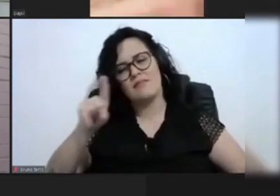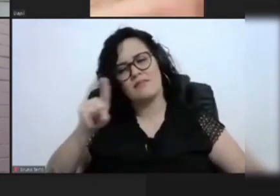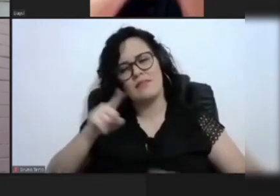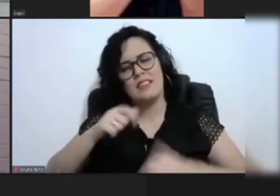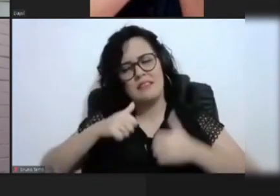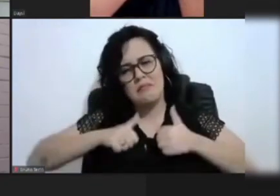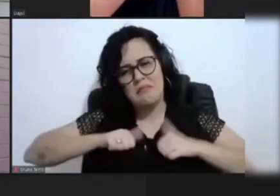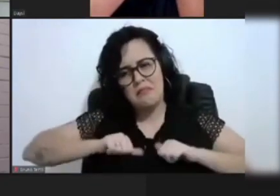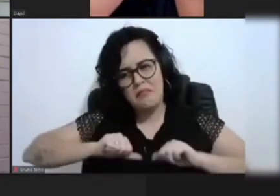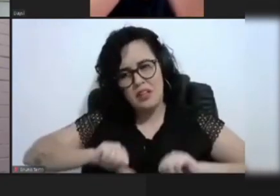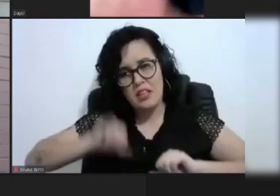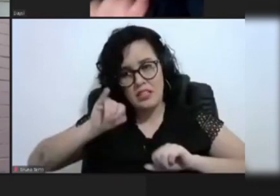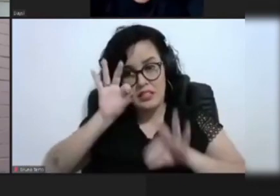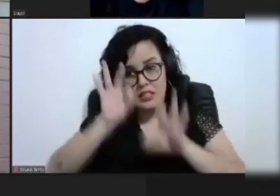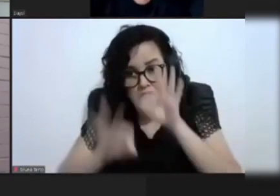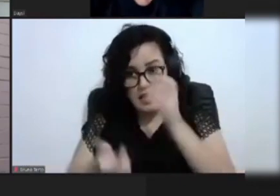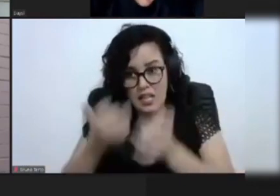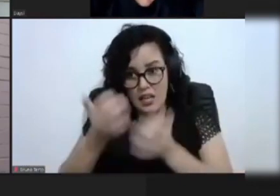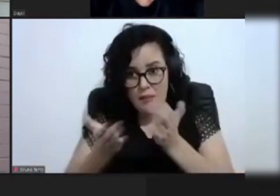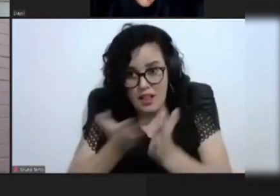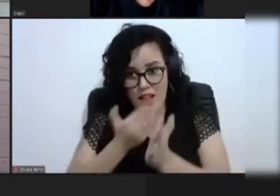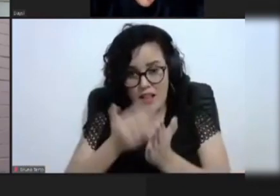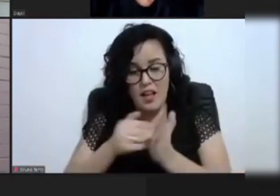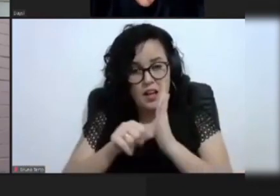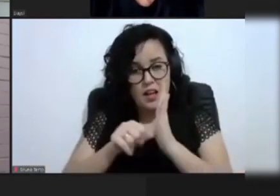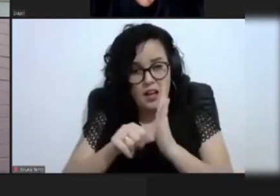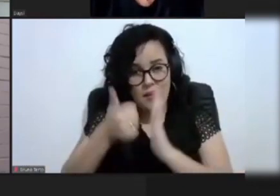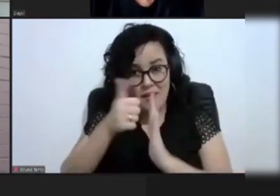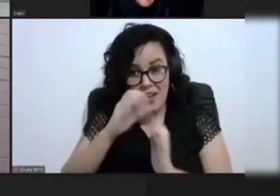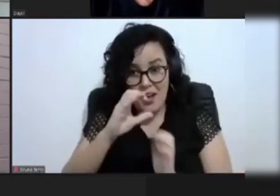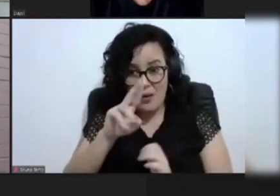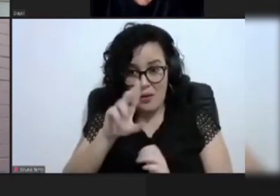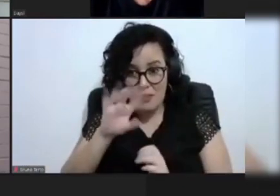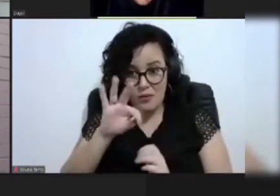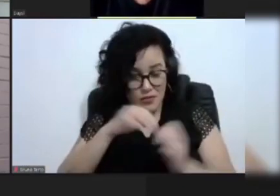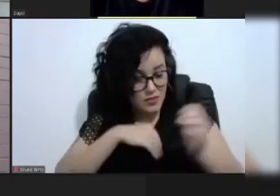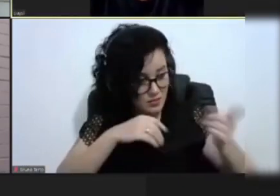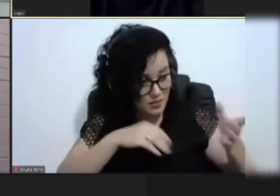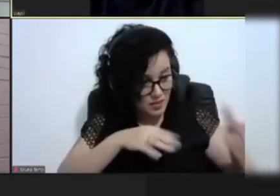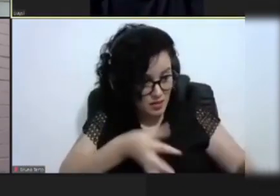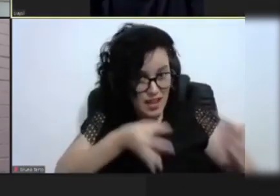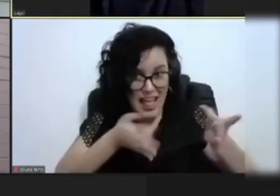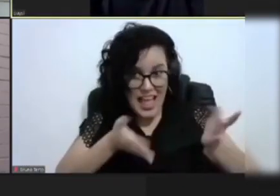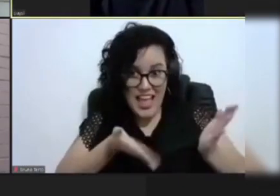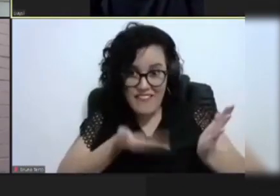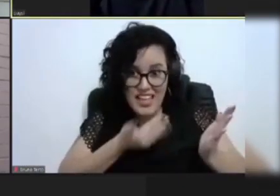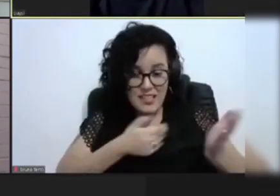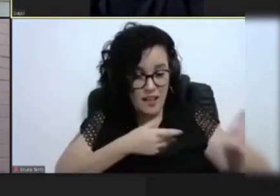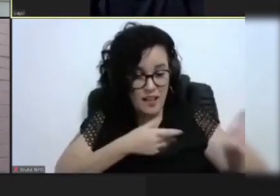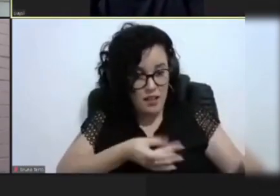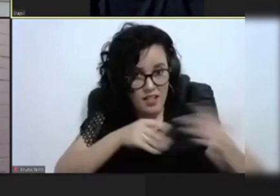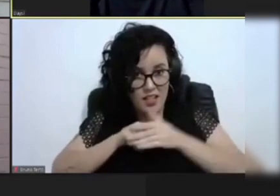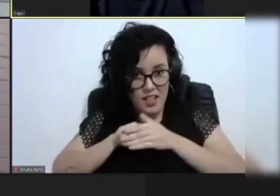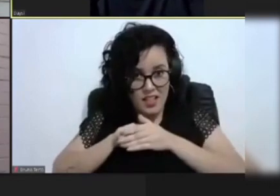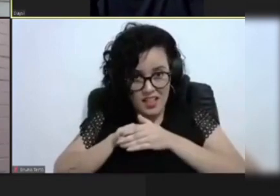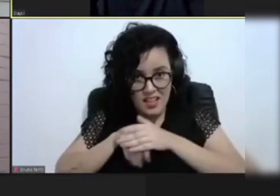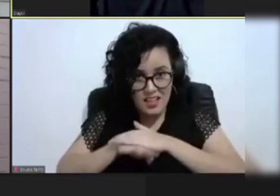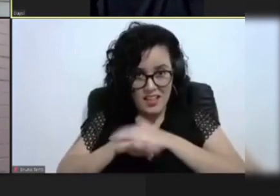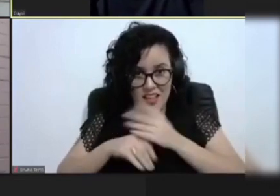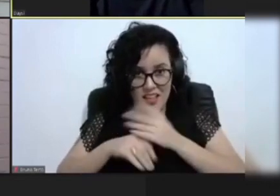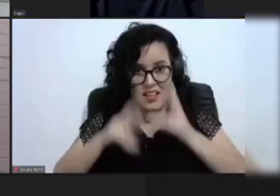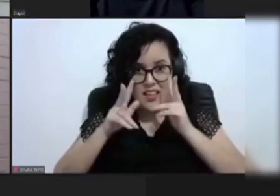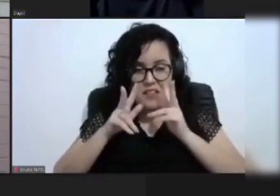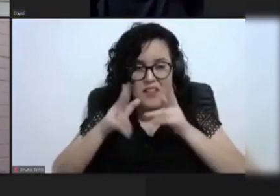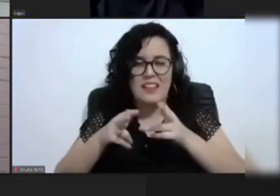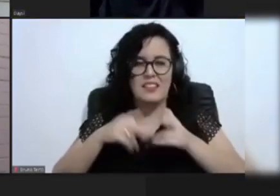vierem queimar os livros, eu vou pegar a primeira cult que tiver na minha frente, vou fazer como no Fahrenheit, vou fazer como no Truffaut.